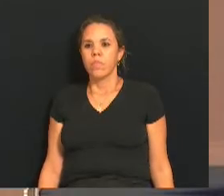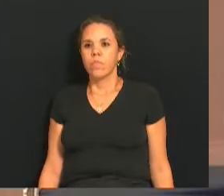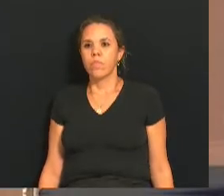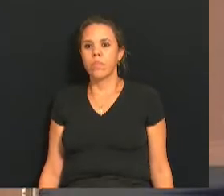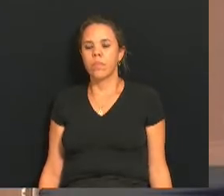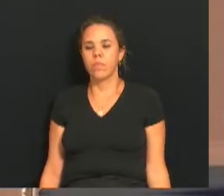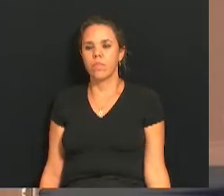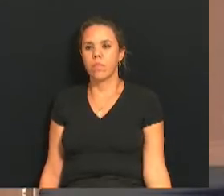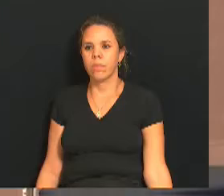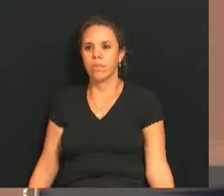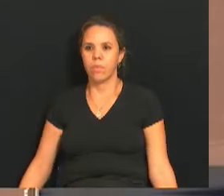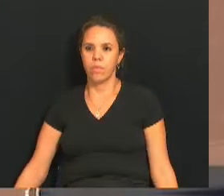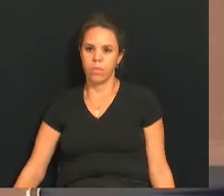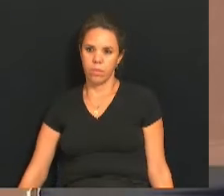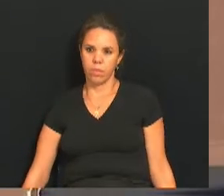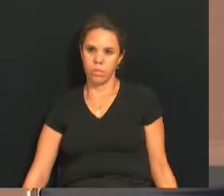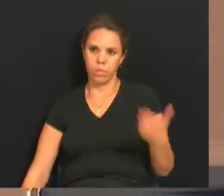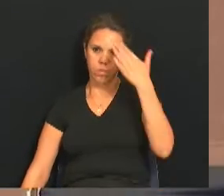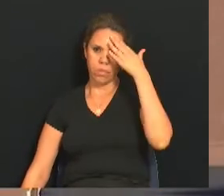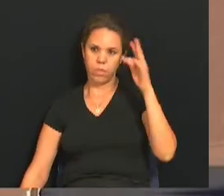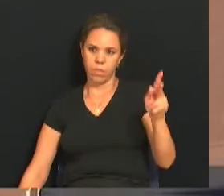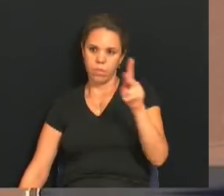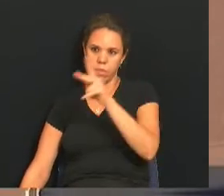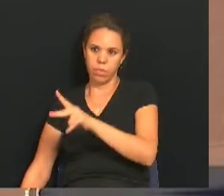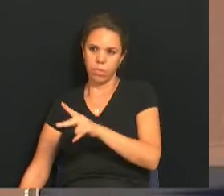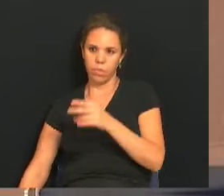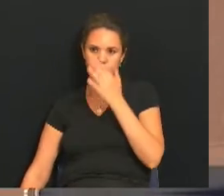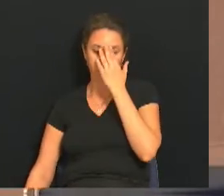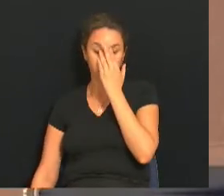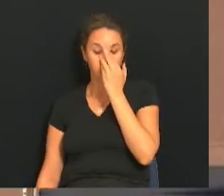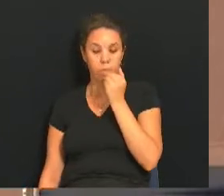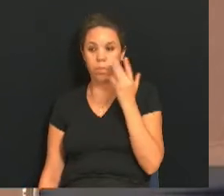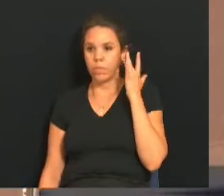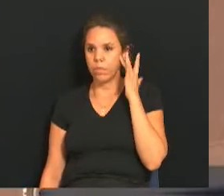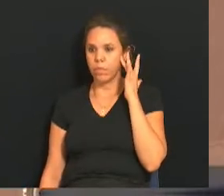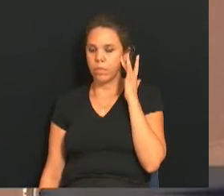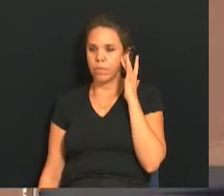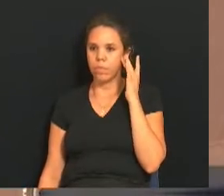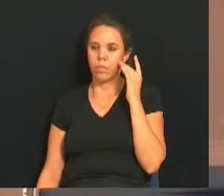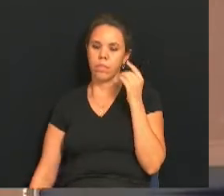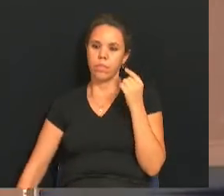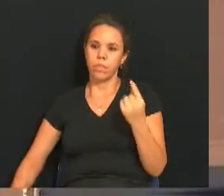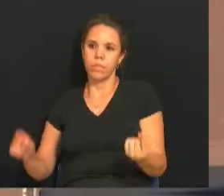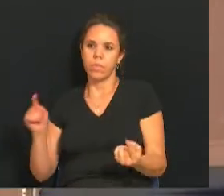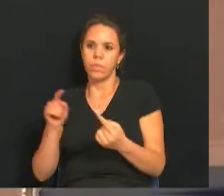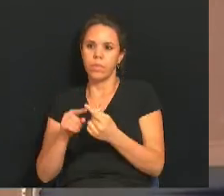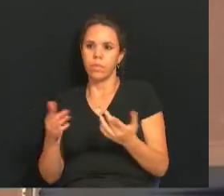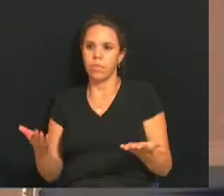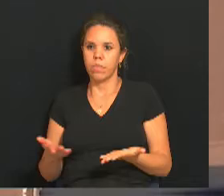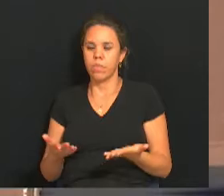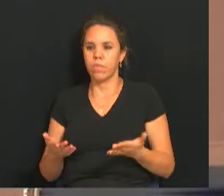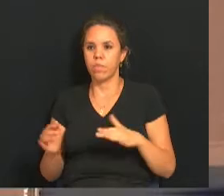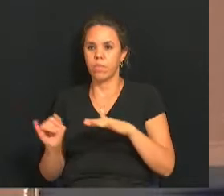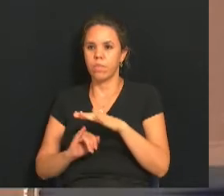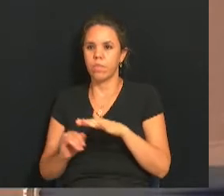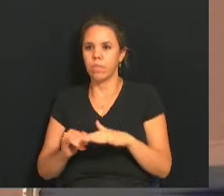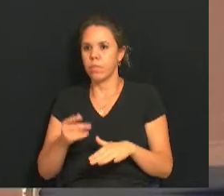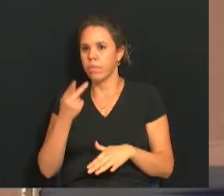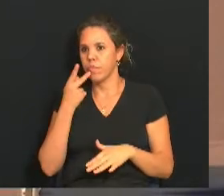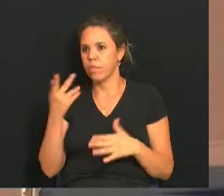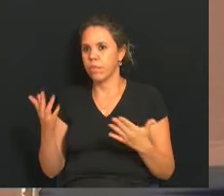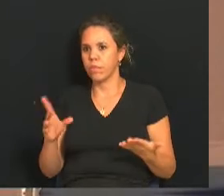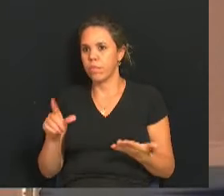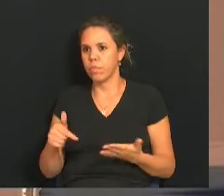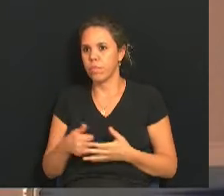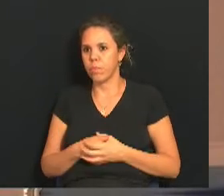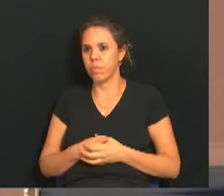Professor Marinetti, muito obrigado. Acho que o objetivo aqui, agora a gente vai ouvir as entidades, e sendo essa